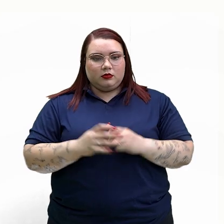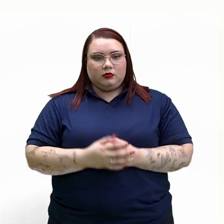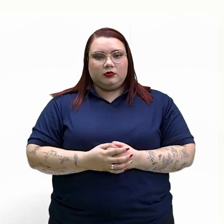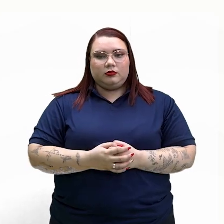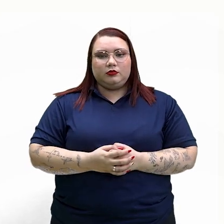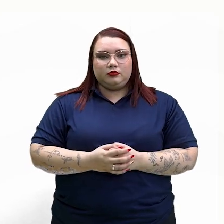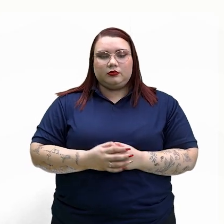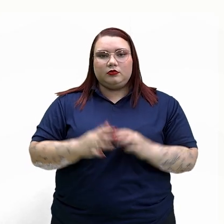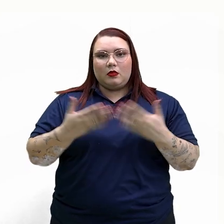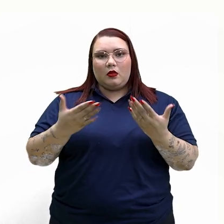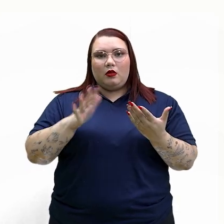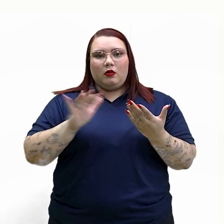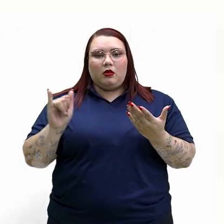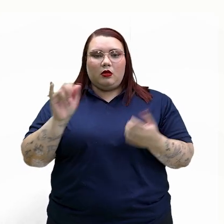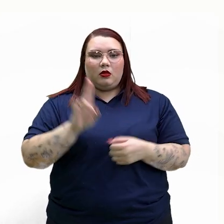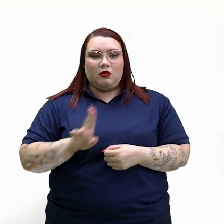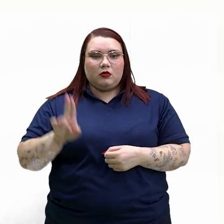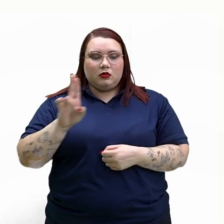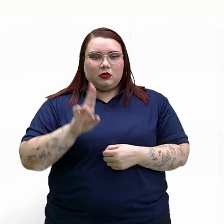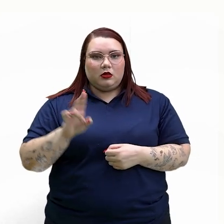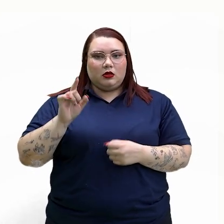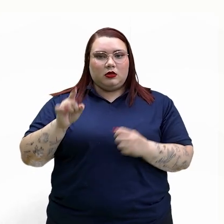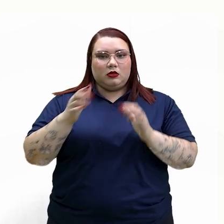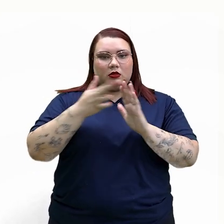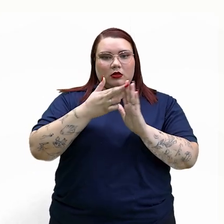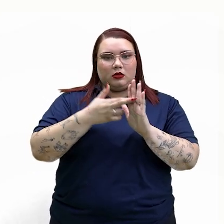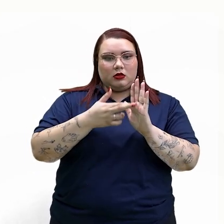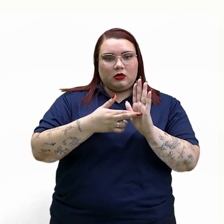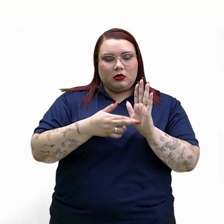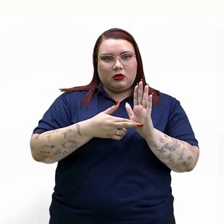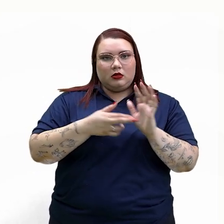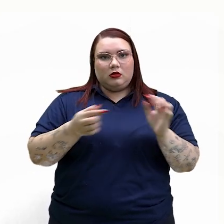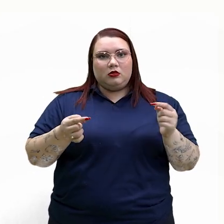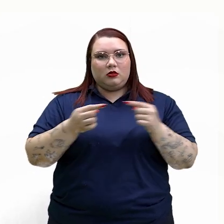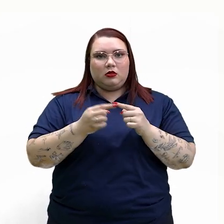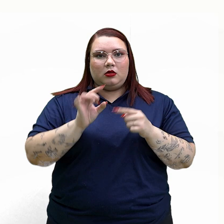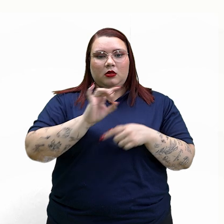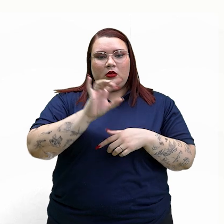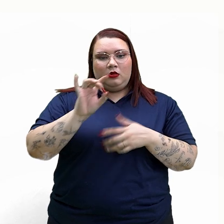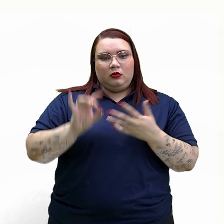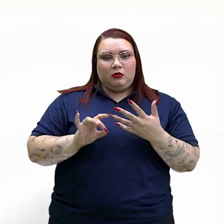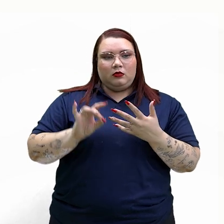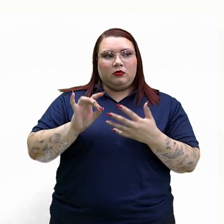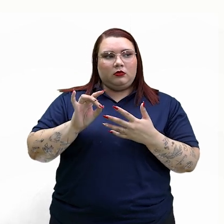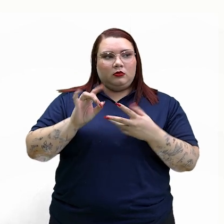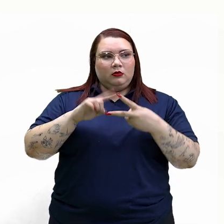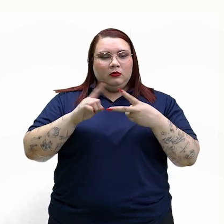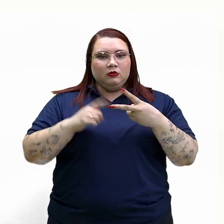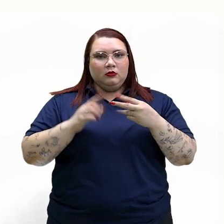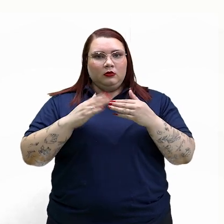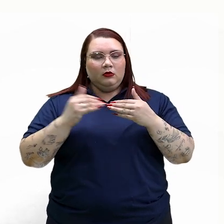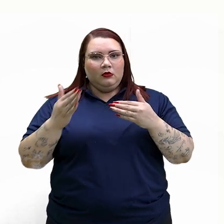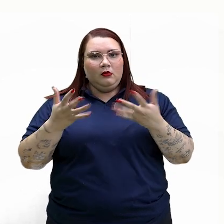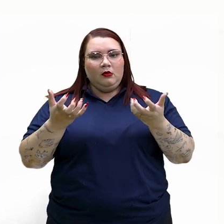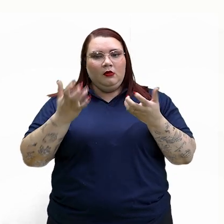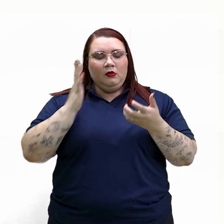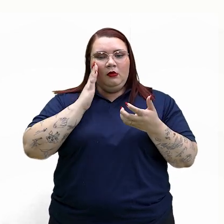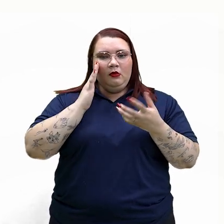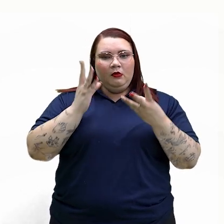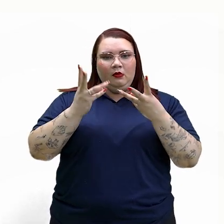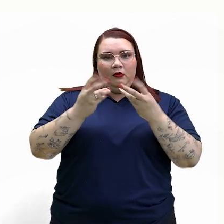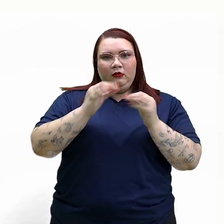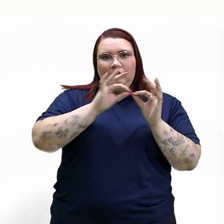Então, eu vou utilizar essa regra para determinar o valor de cada ângulo externo. Então, como ele quer saber o número